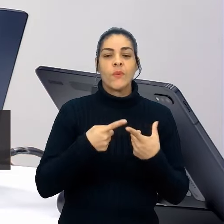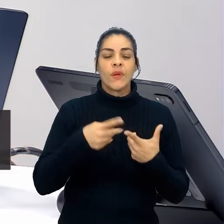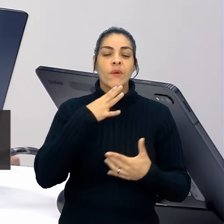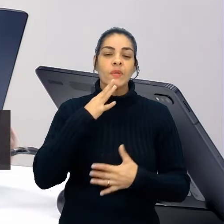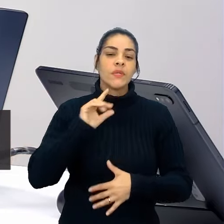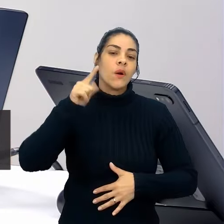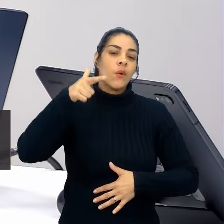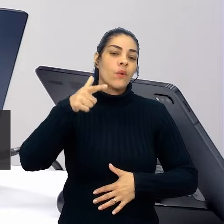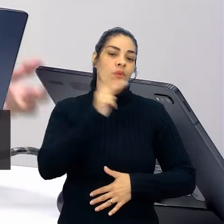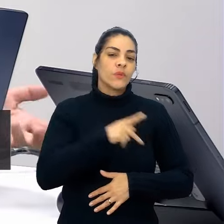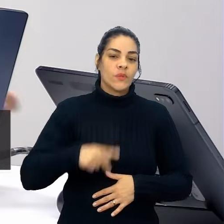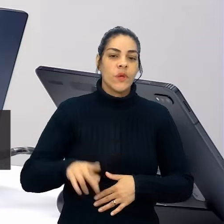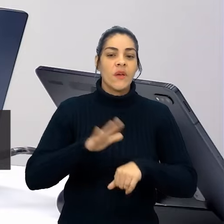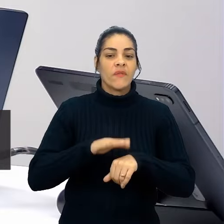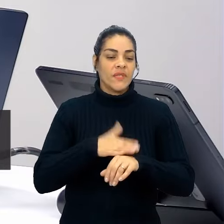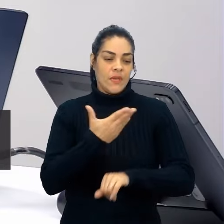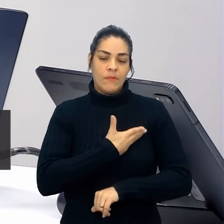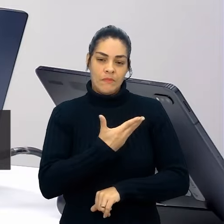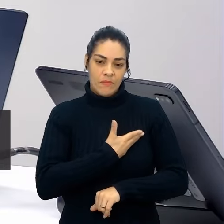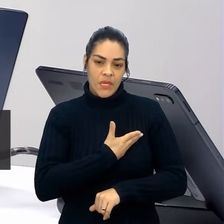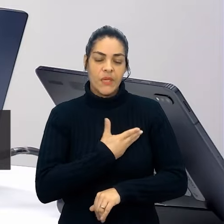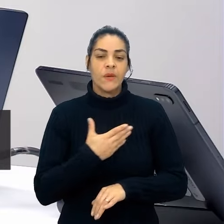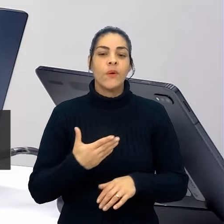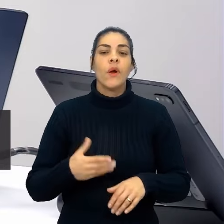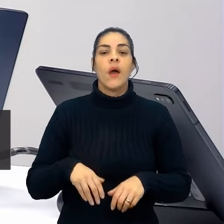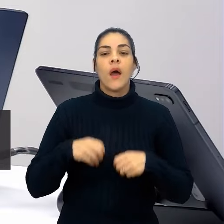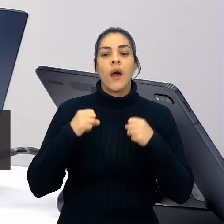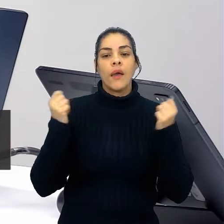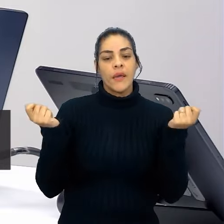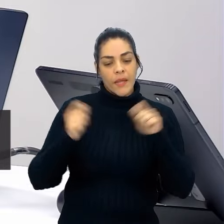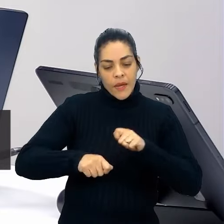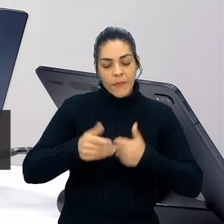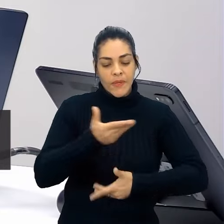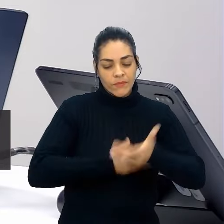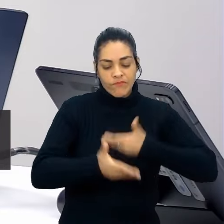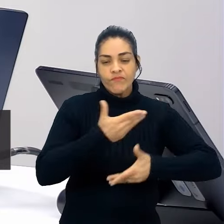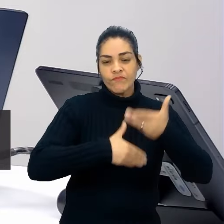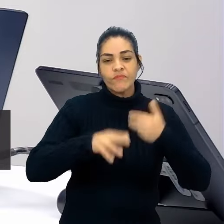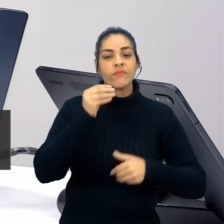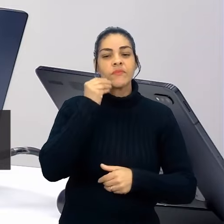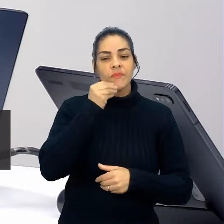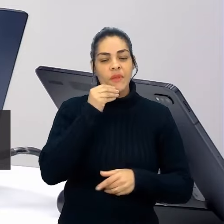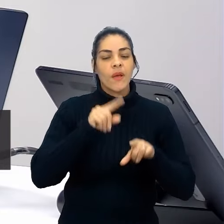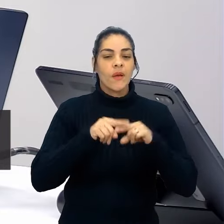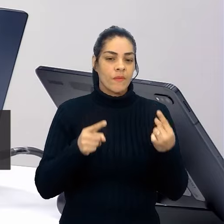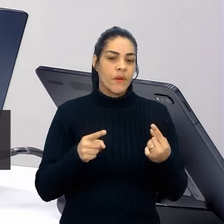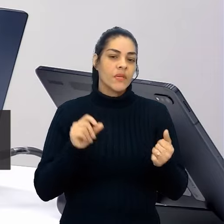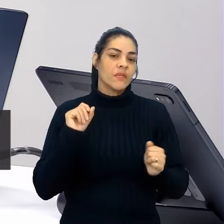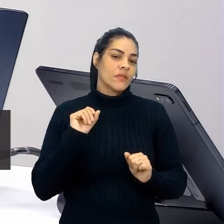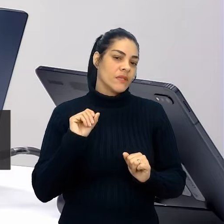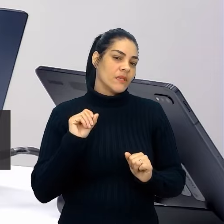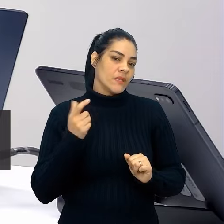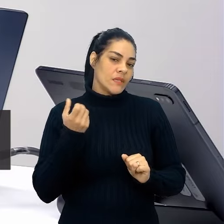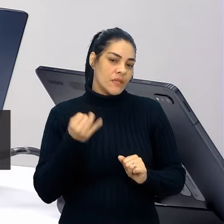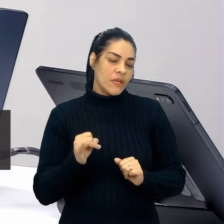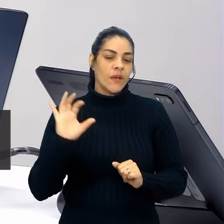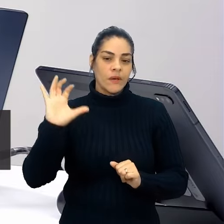professores, fazia amizades e a gente podia trocar experiências. E aí eu acho que com isso dá para ter